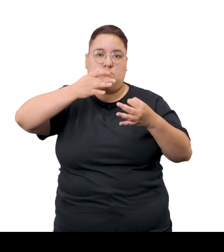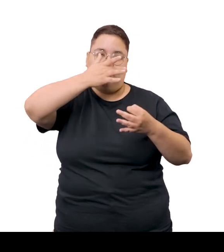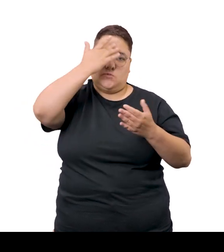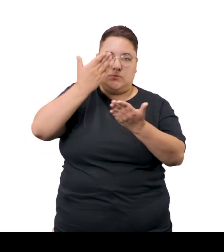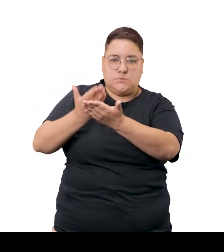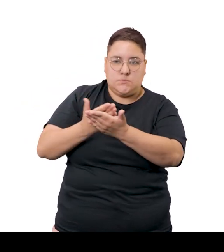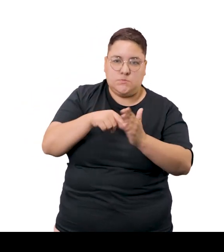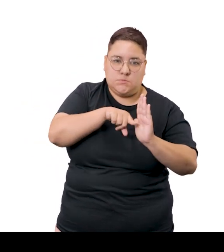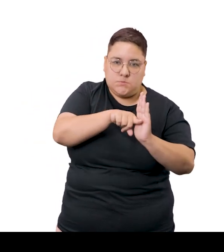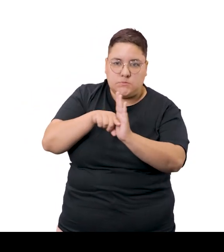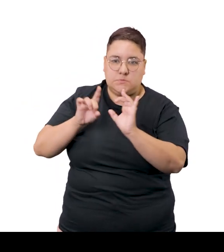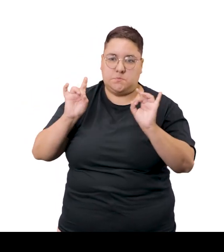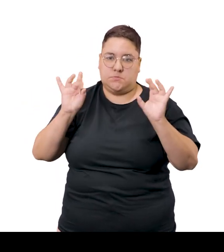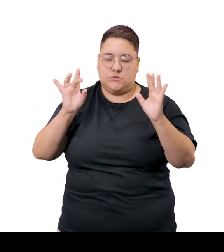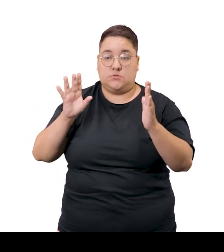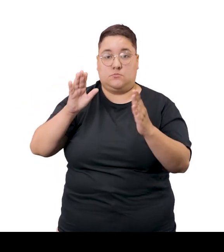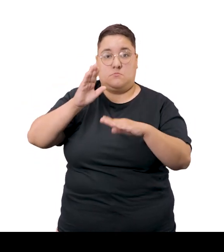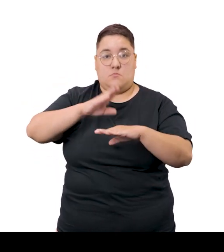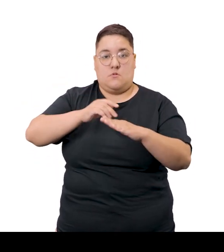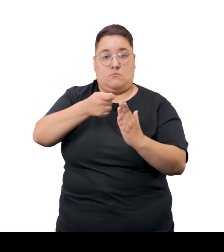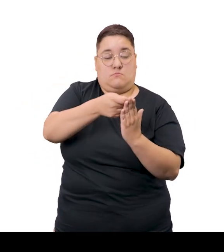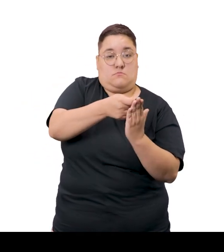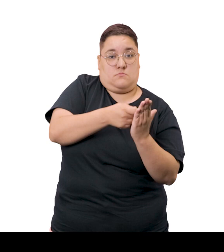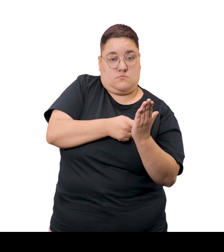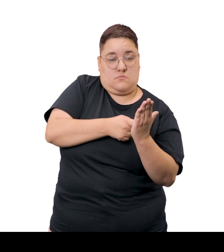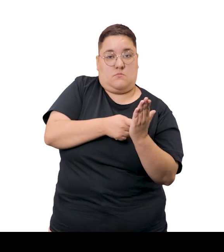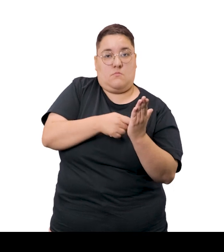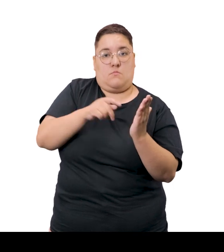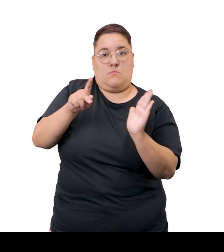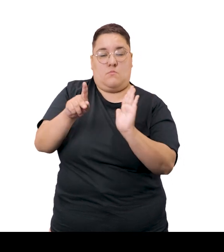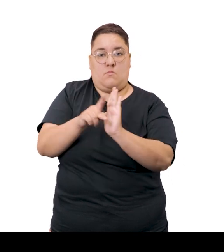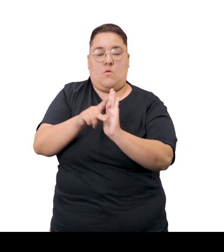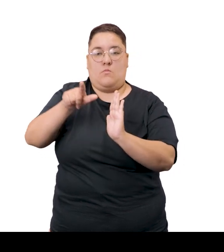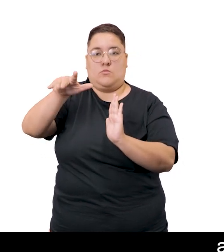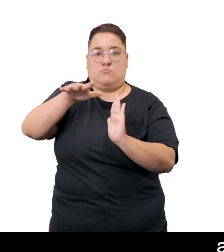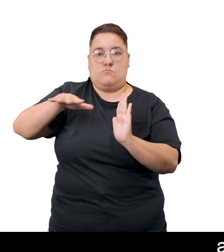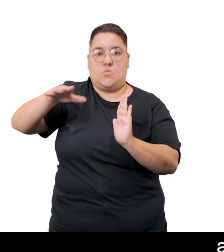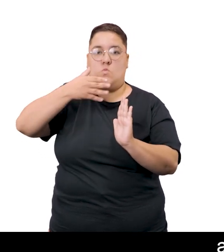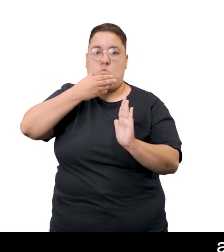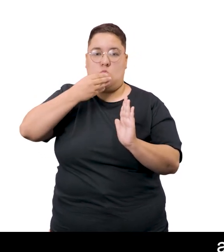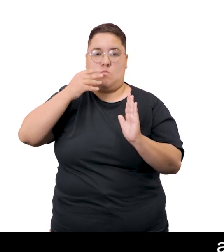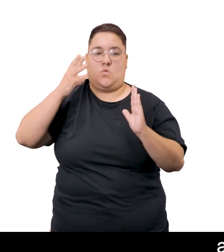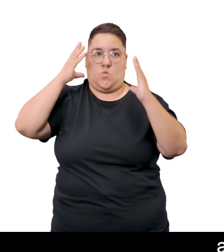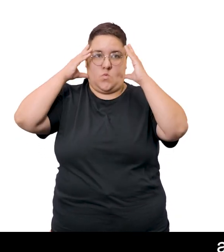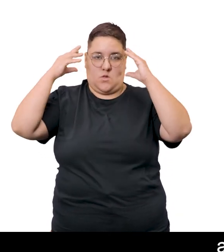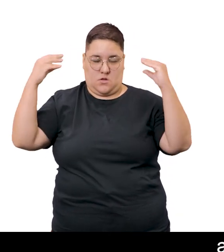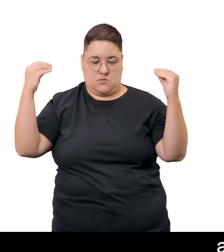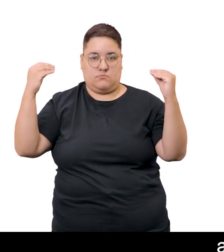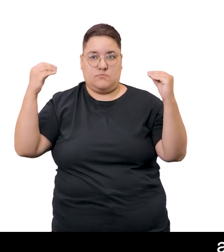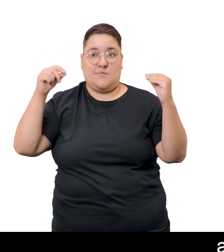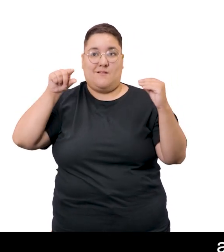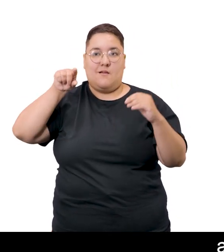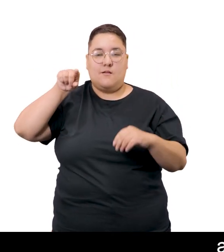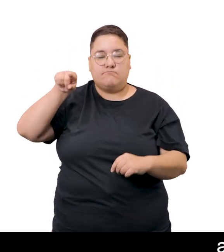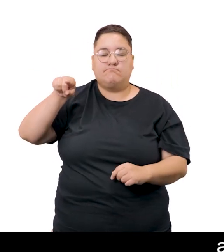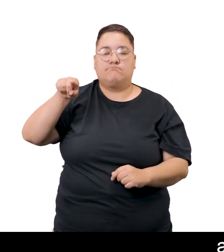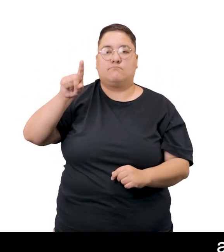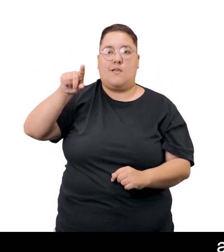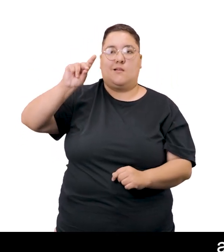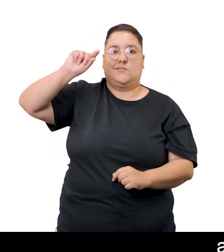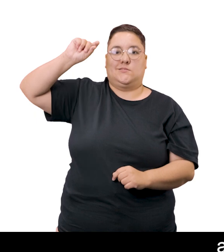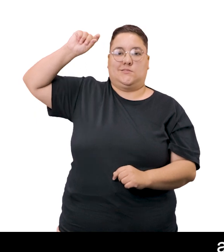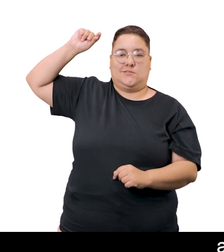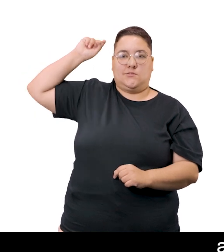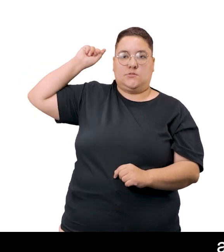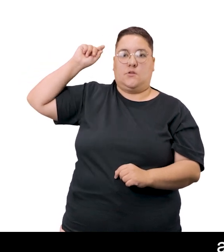de especialistas de que a obra seja de autoria do Círculo do mestre holandês, a atribuição a Rembrandt é antiga